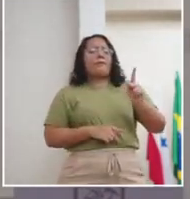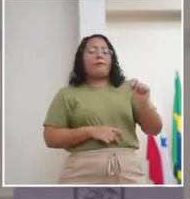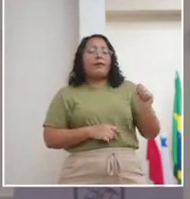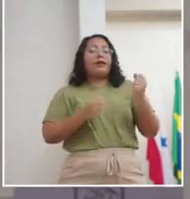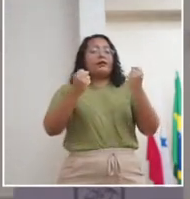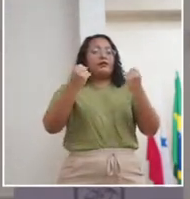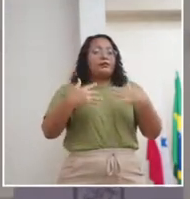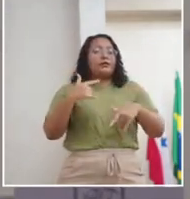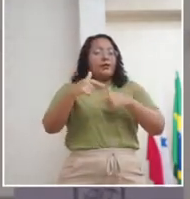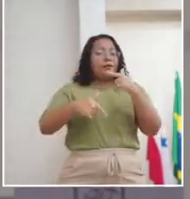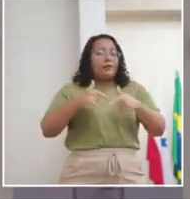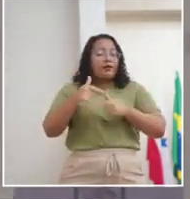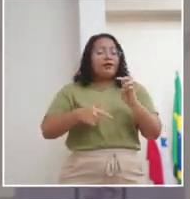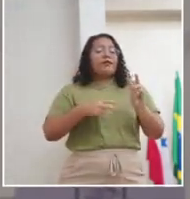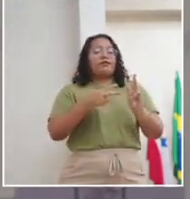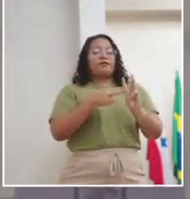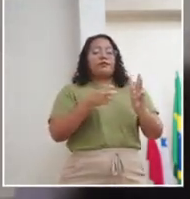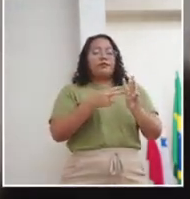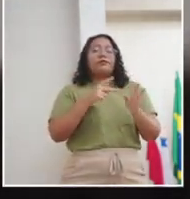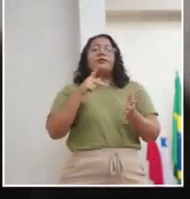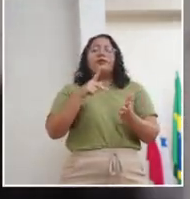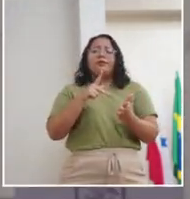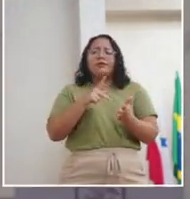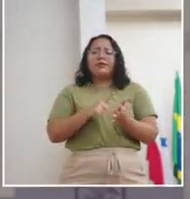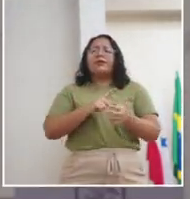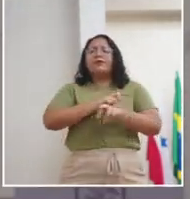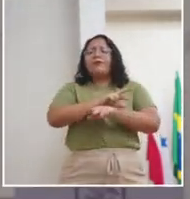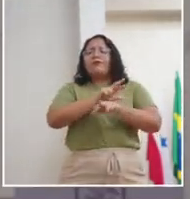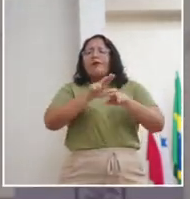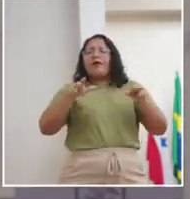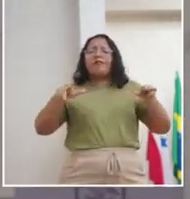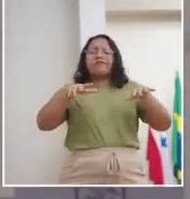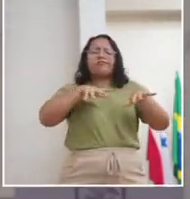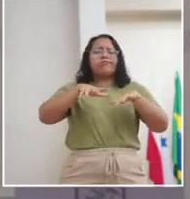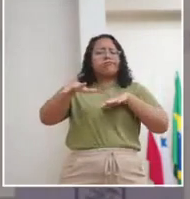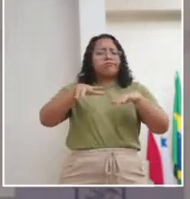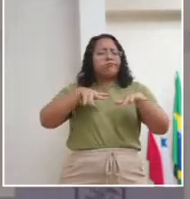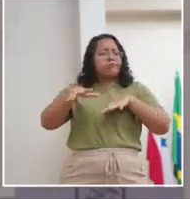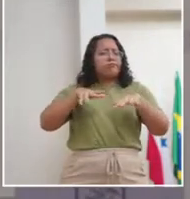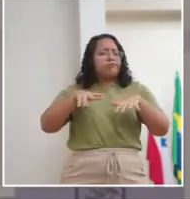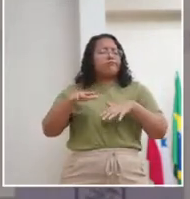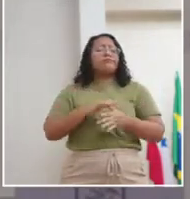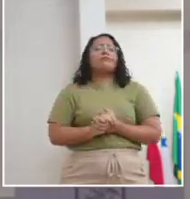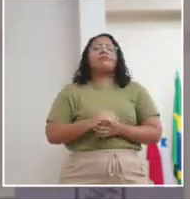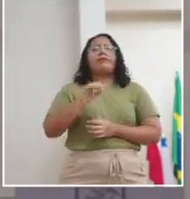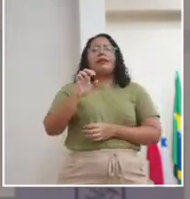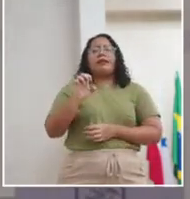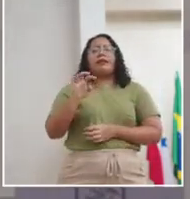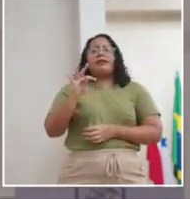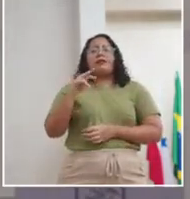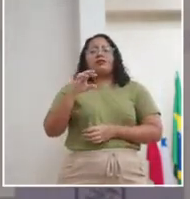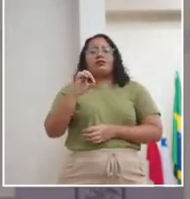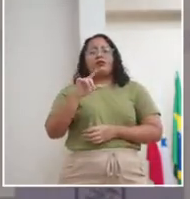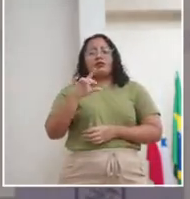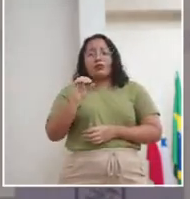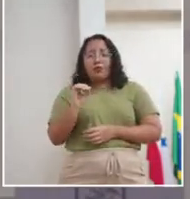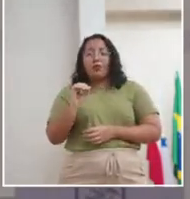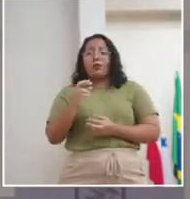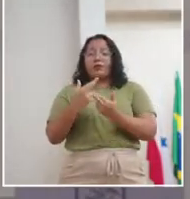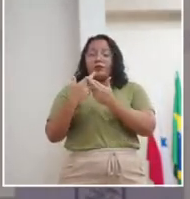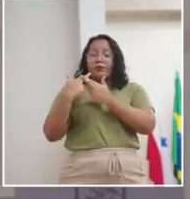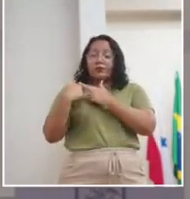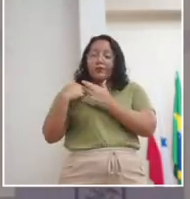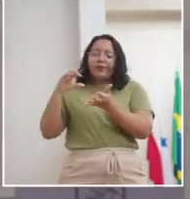do indígena é, na verdade, um complexo de gestos e movimentos. Ao etnólogo, cumpre registrá-los com a maior